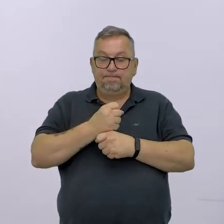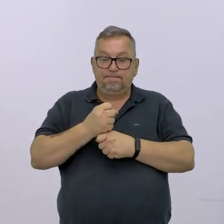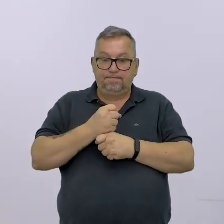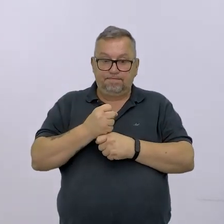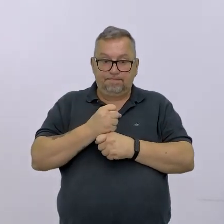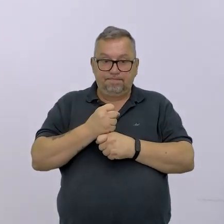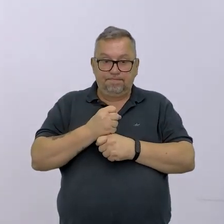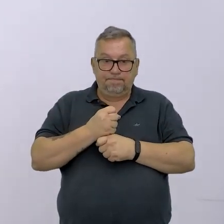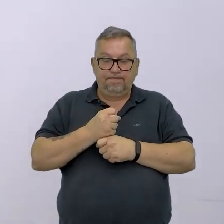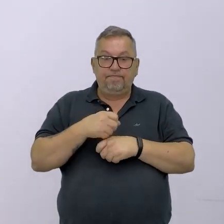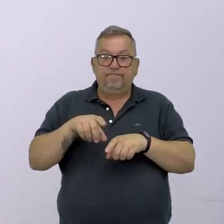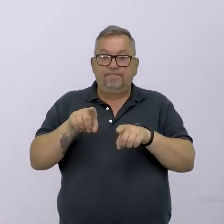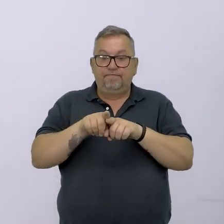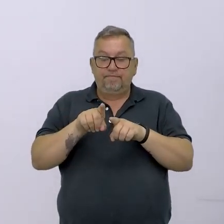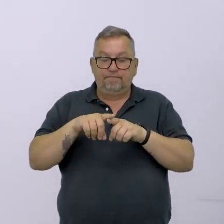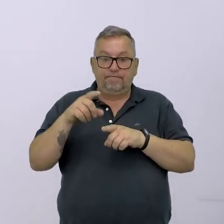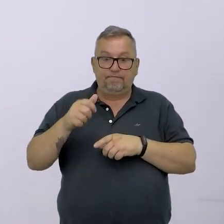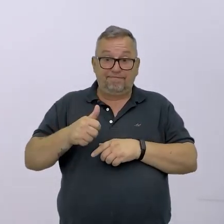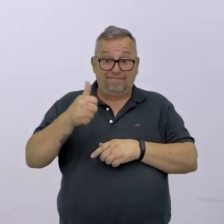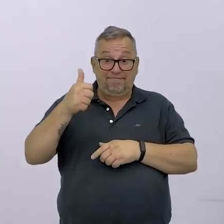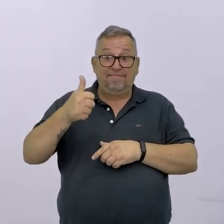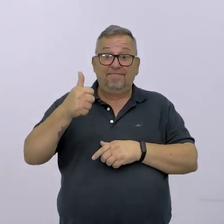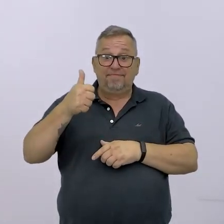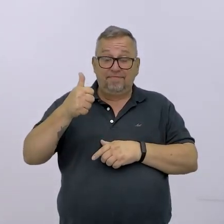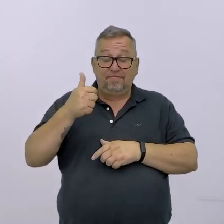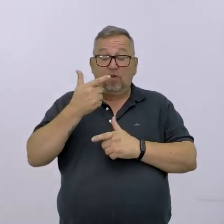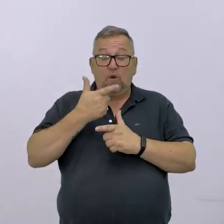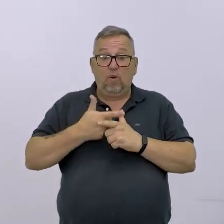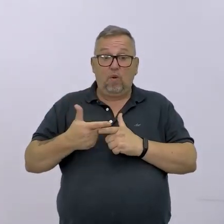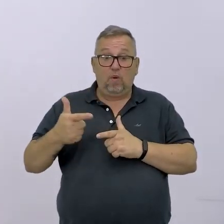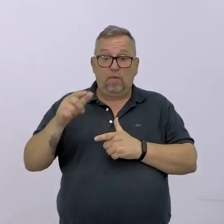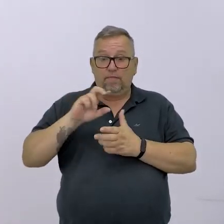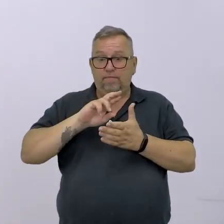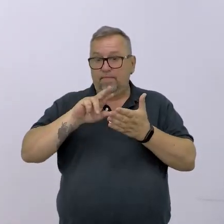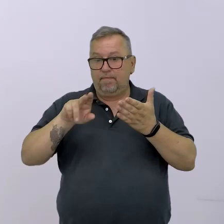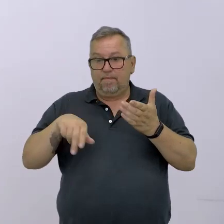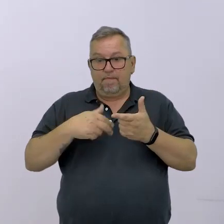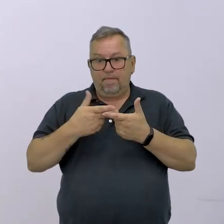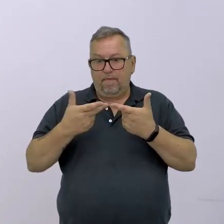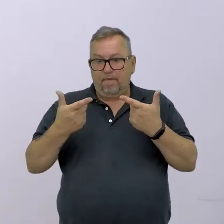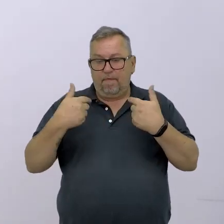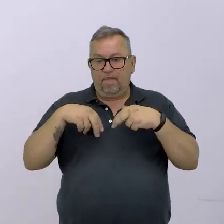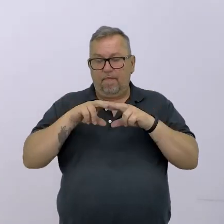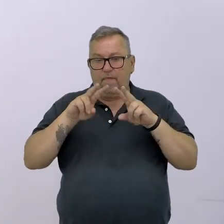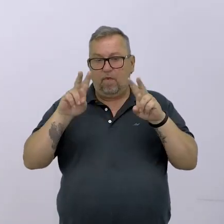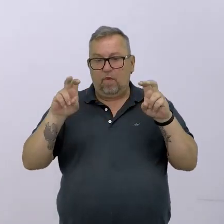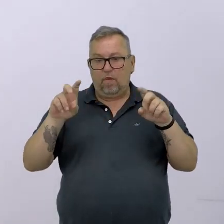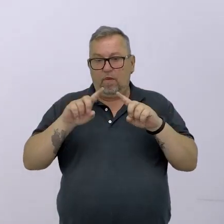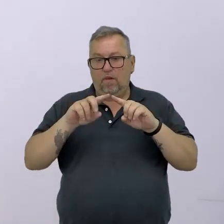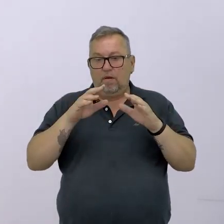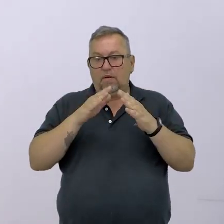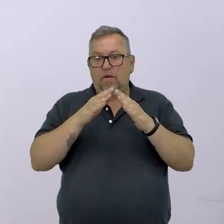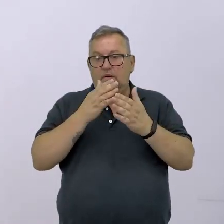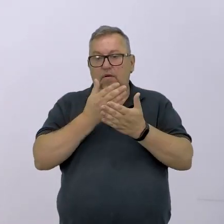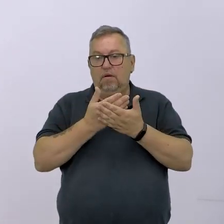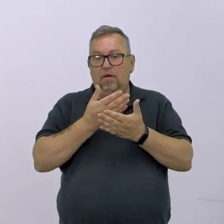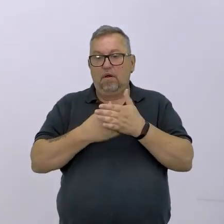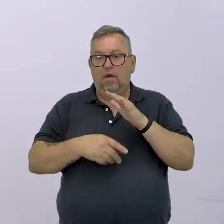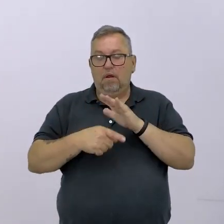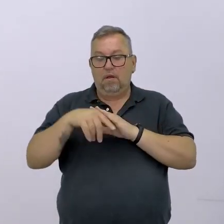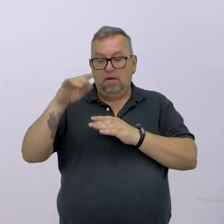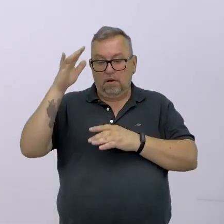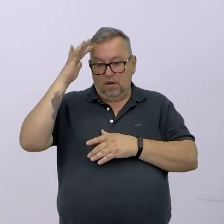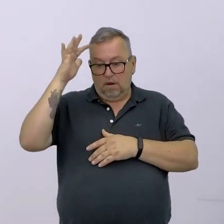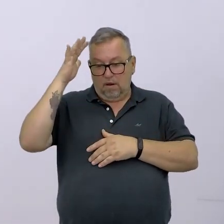letivo, eu falei sobre o positivismo, eu falei sobre diferentes, vamos dizer assim, escolas da